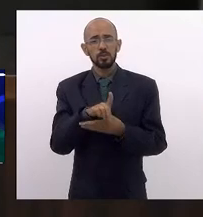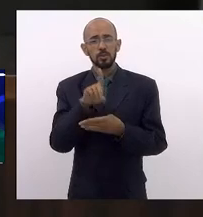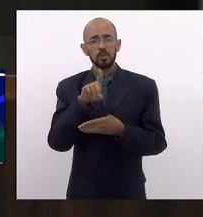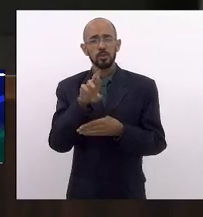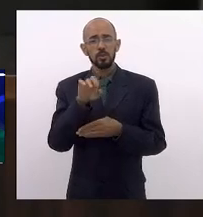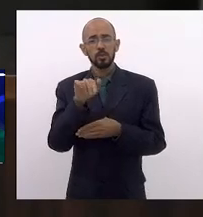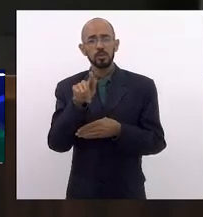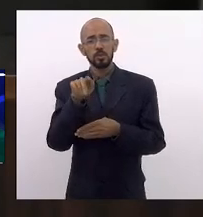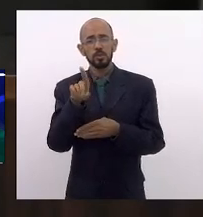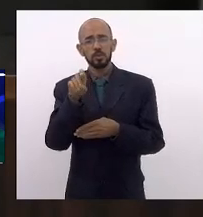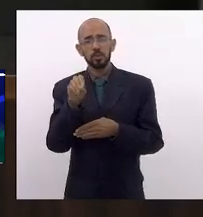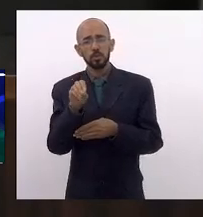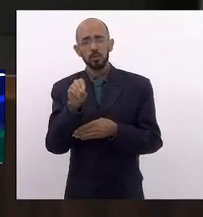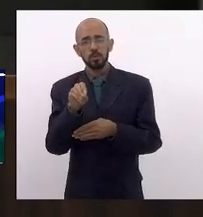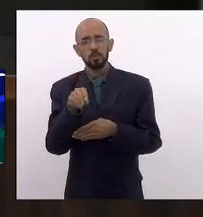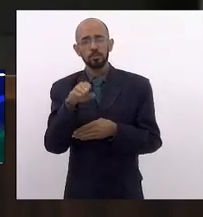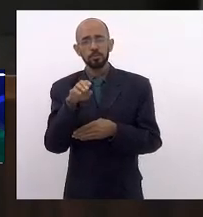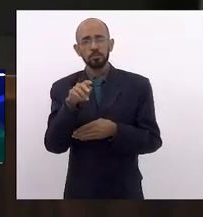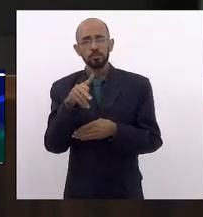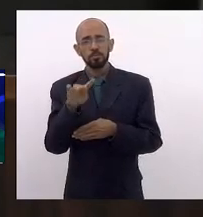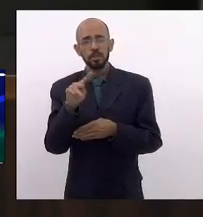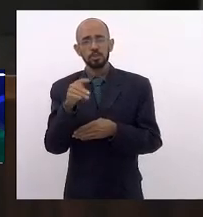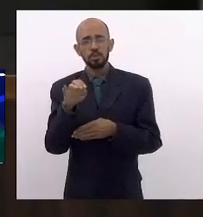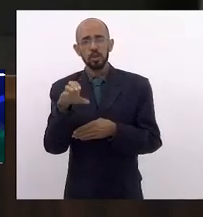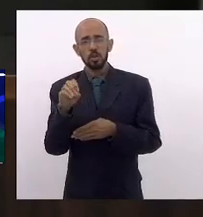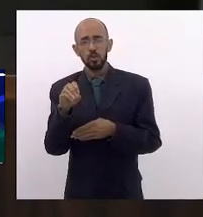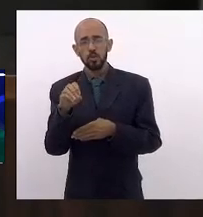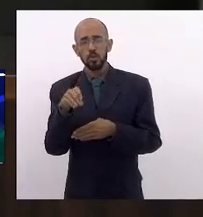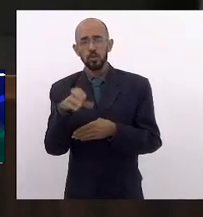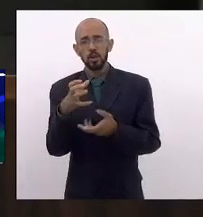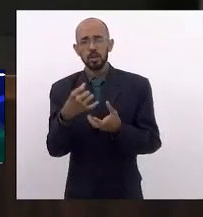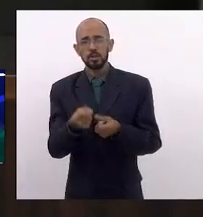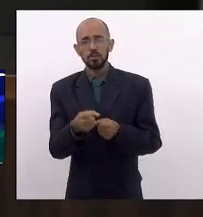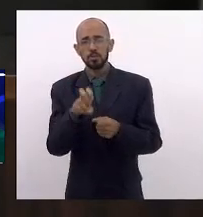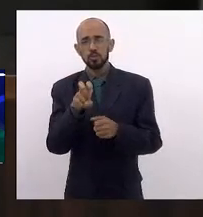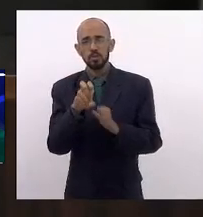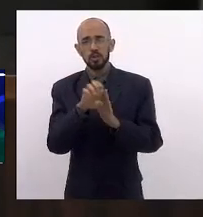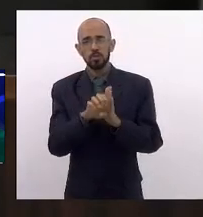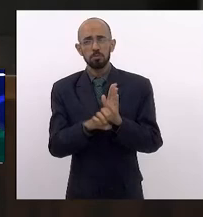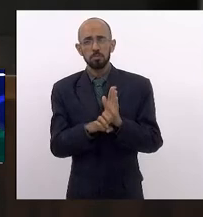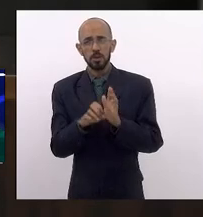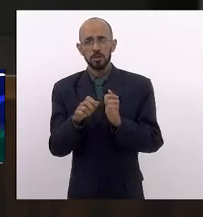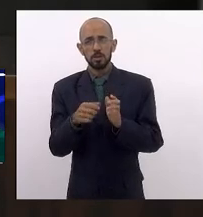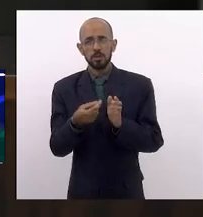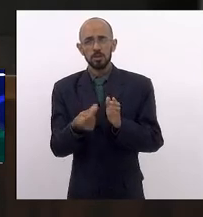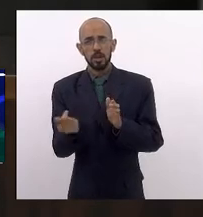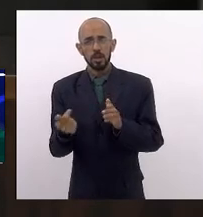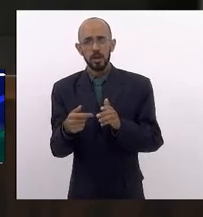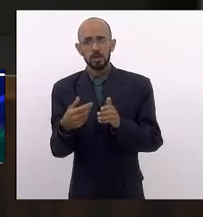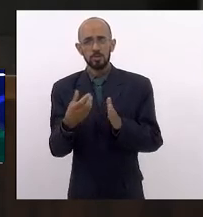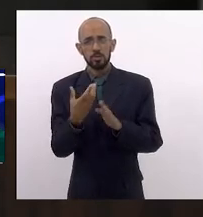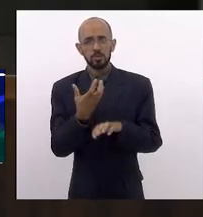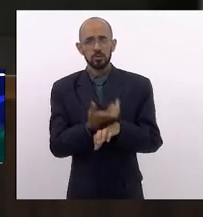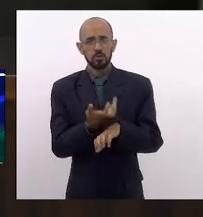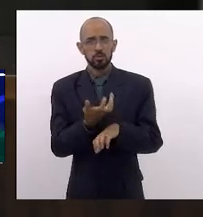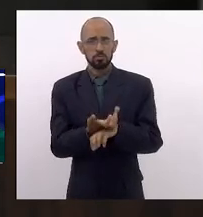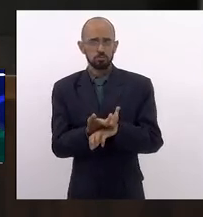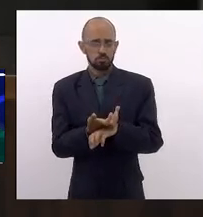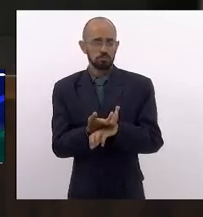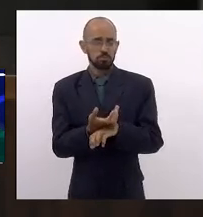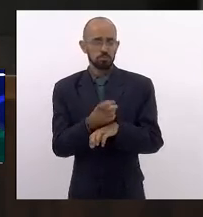contribuíram para o texto ele recebeu cinco emendas e sairá de pauta e